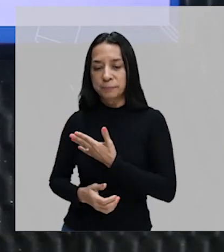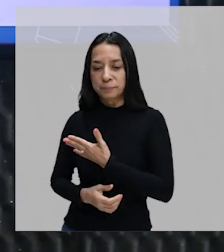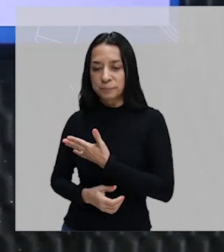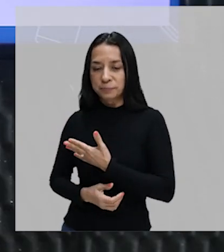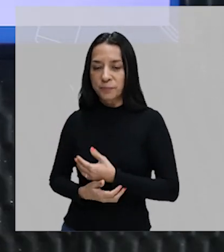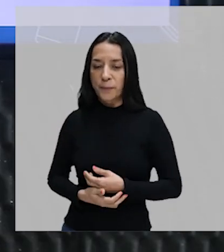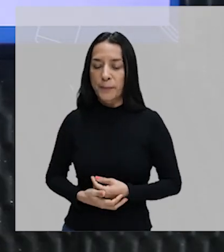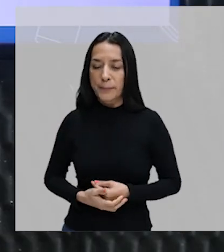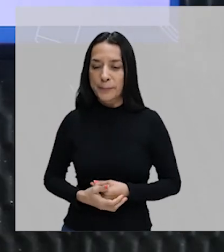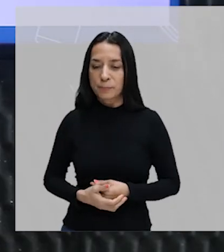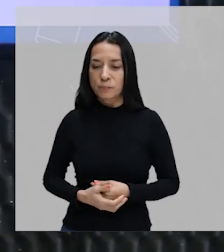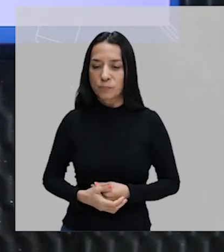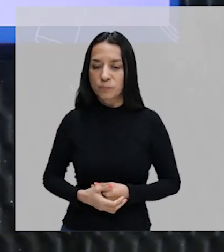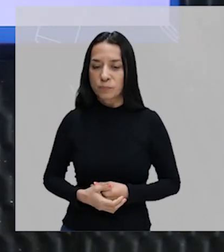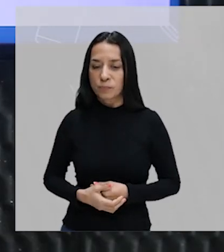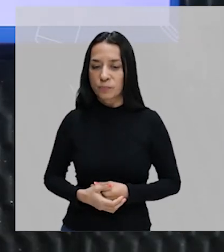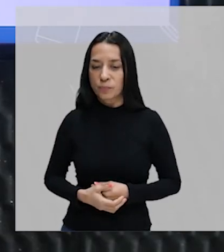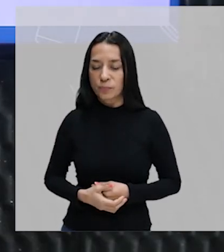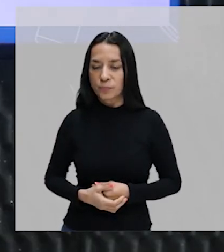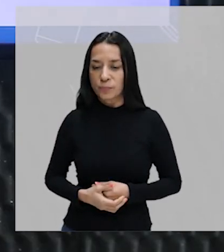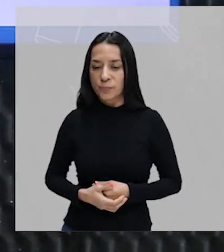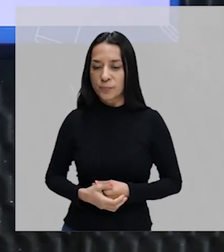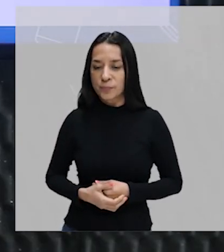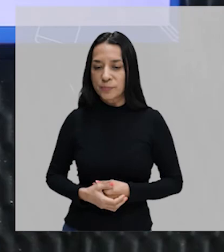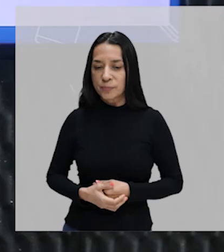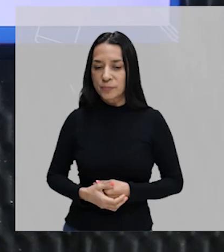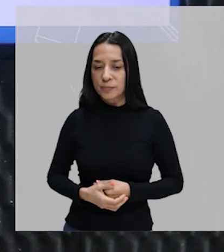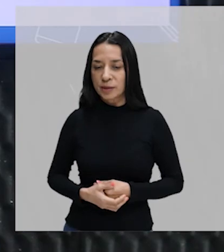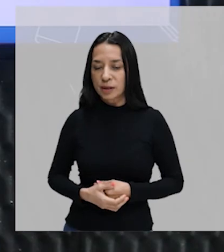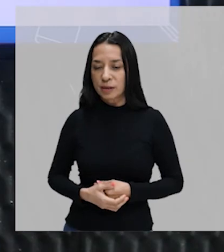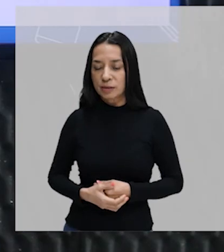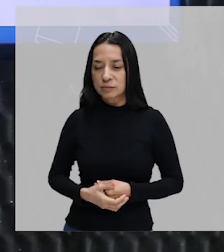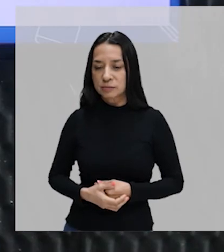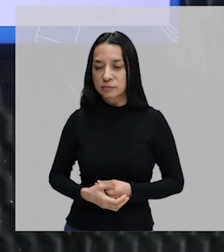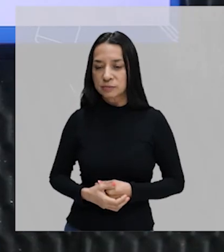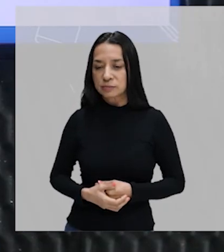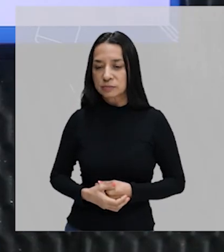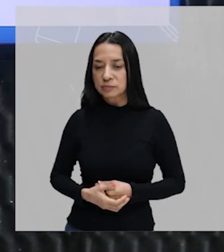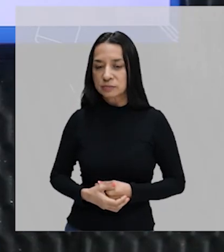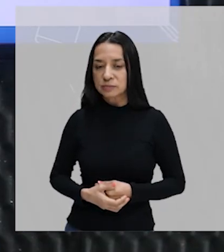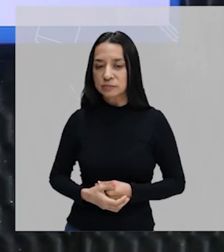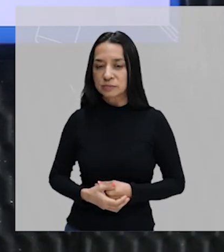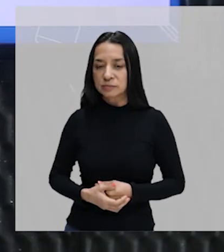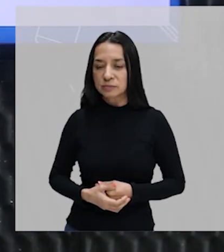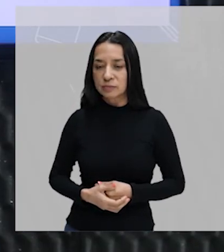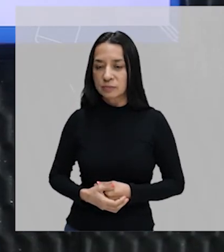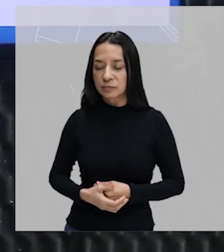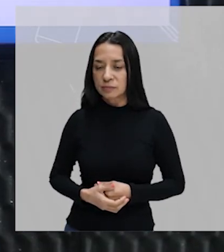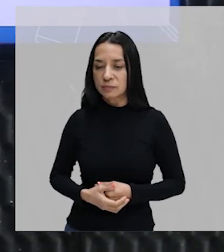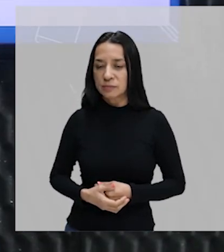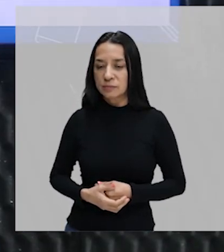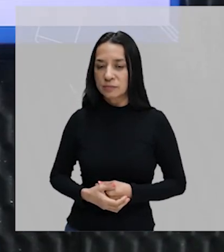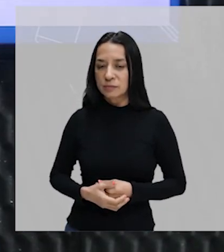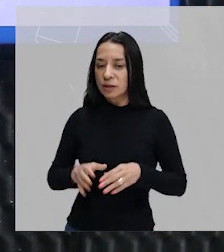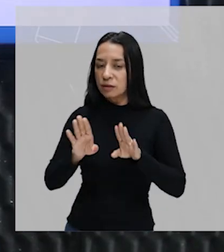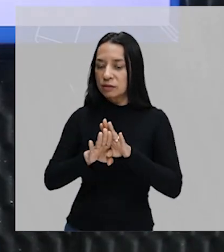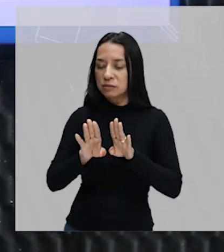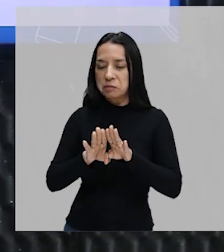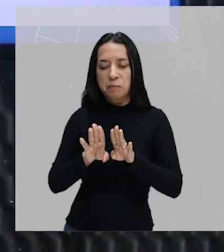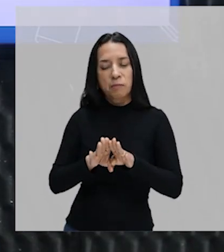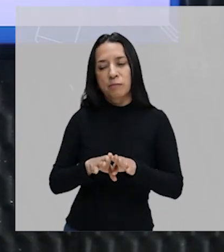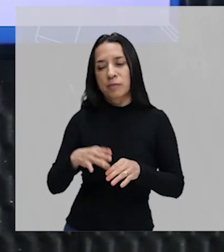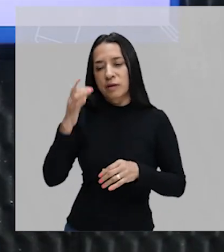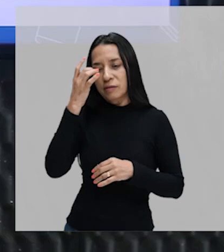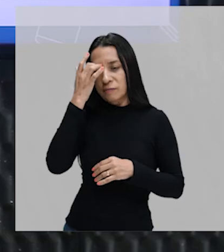Marruecos, marroquí. México, mexicano ou mexicana. Também é fácil.